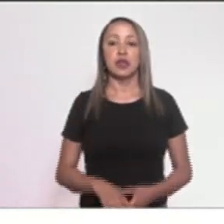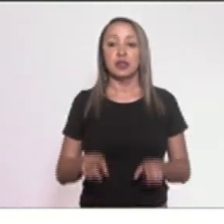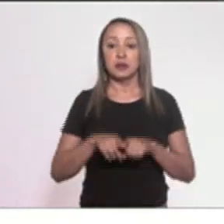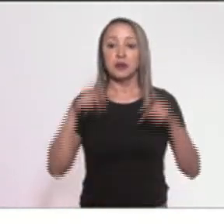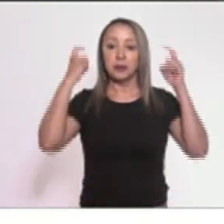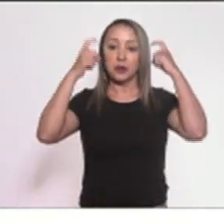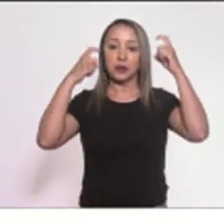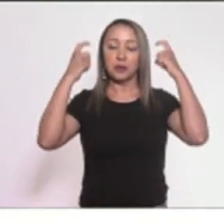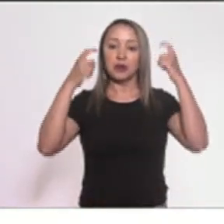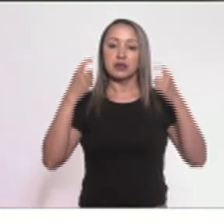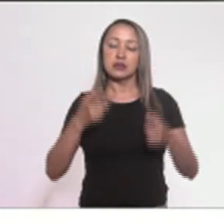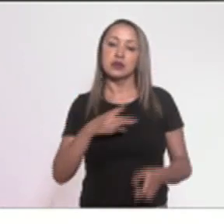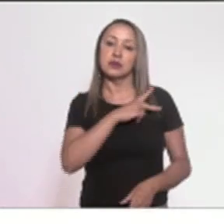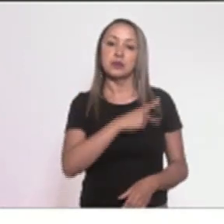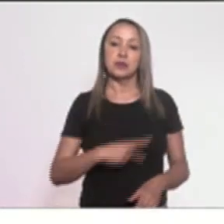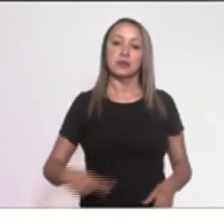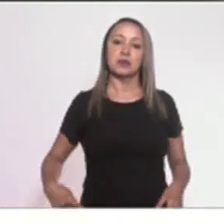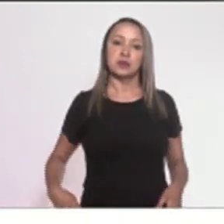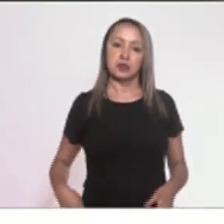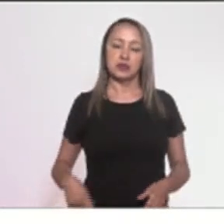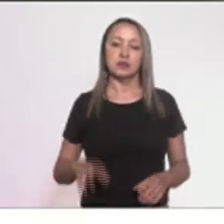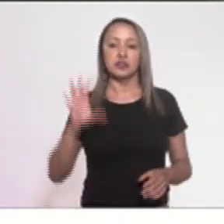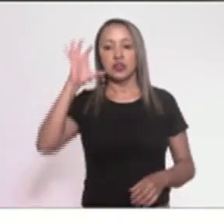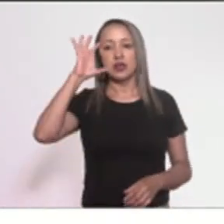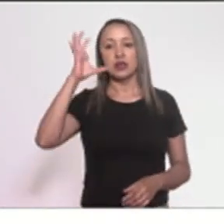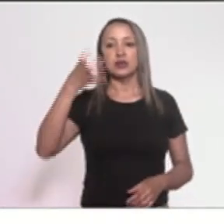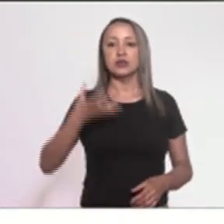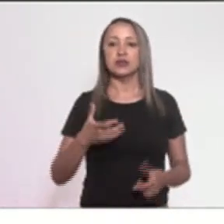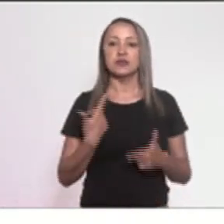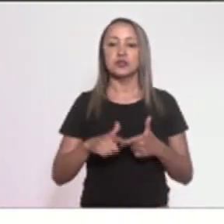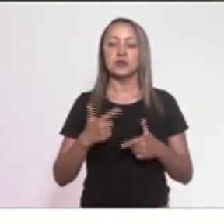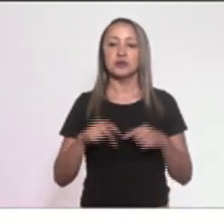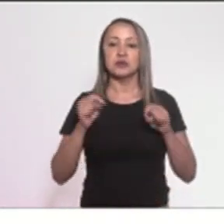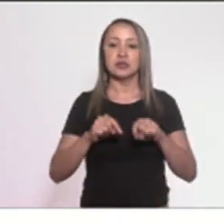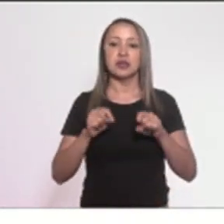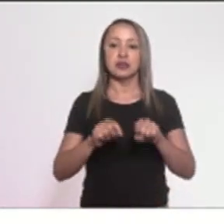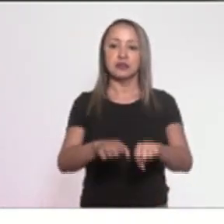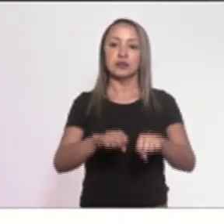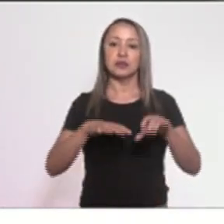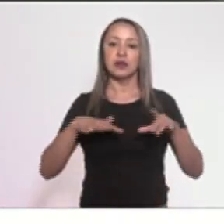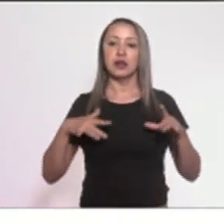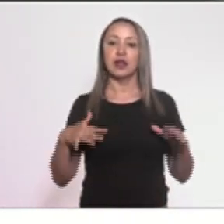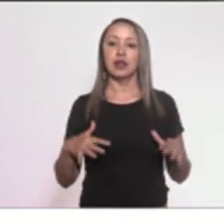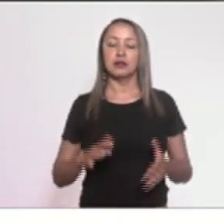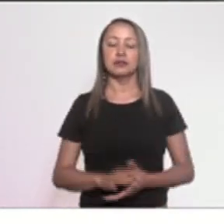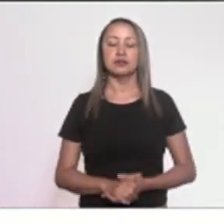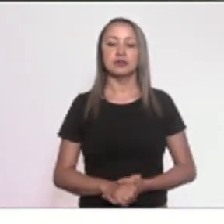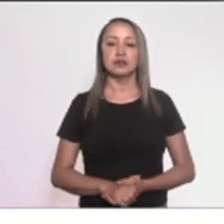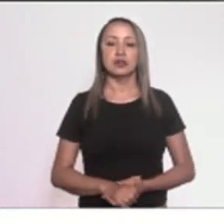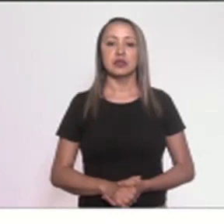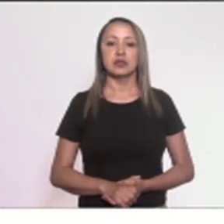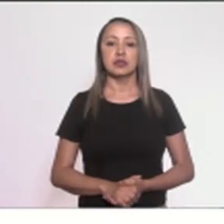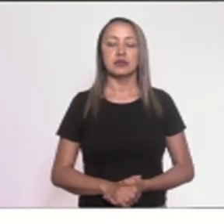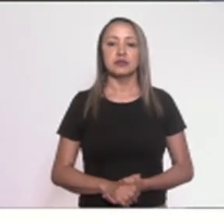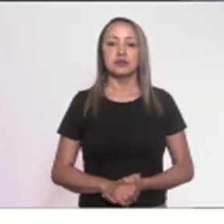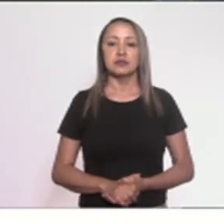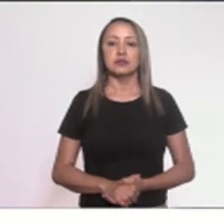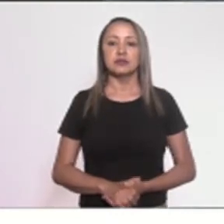e Vossa Excelência pode resolver um dos graves problemas aqui do plenário, é que o senhor